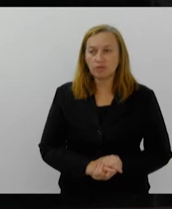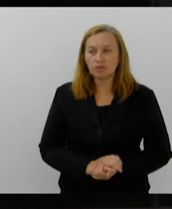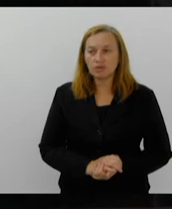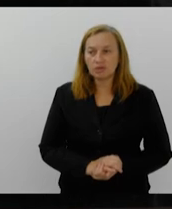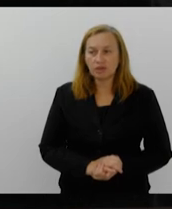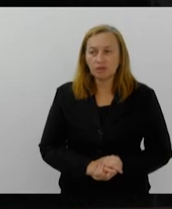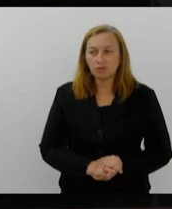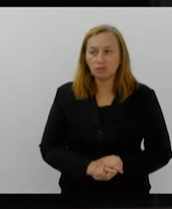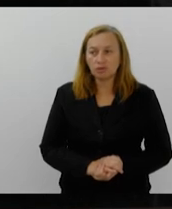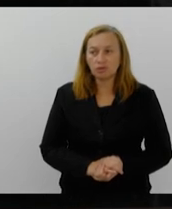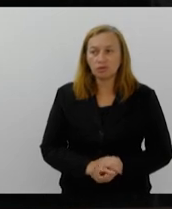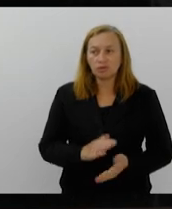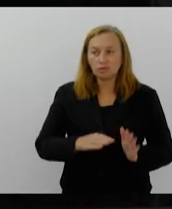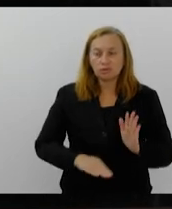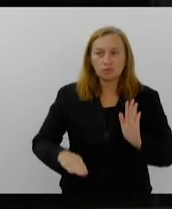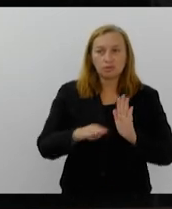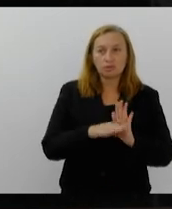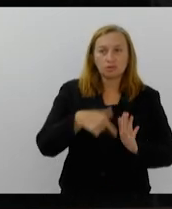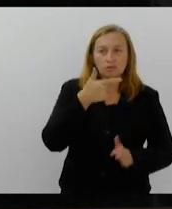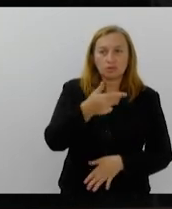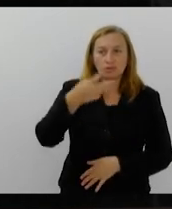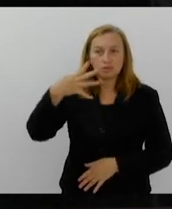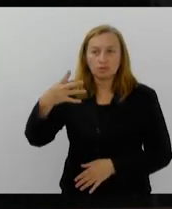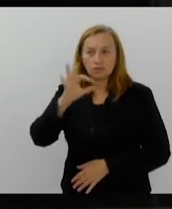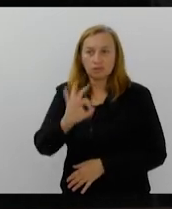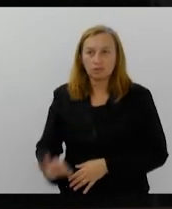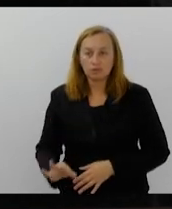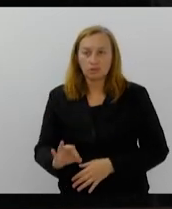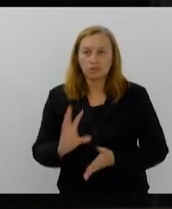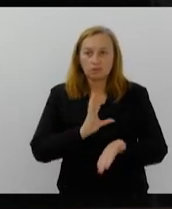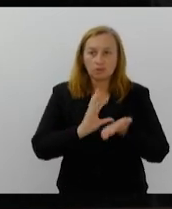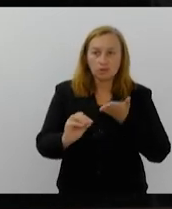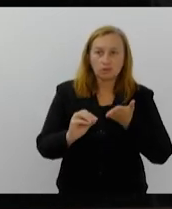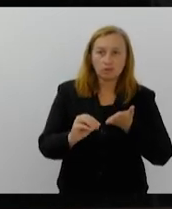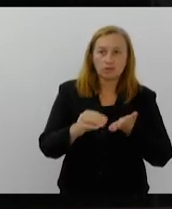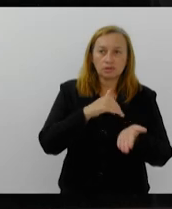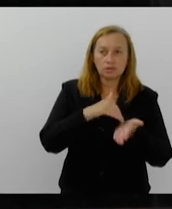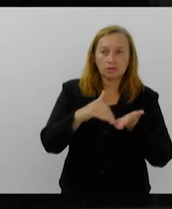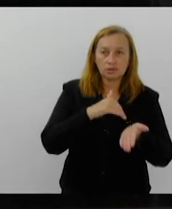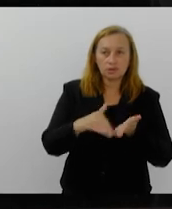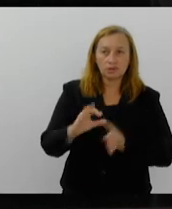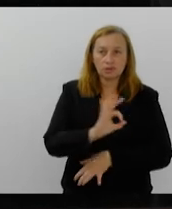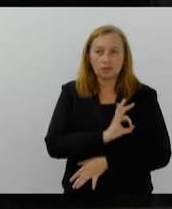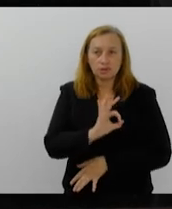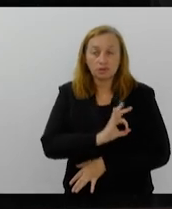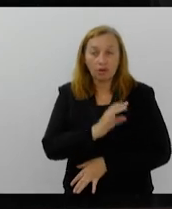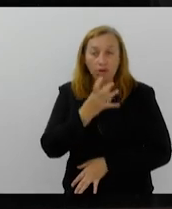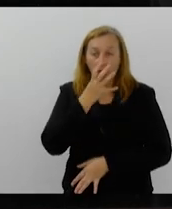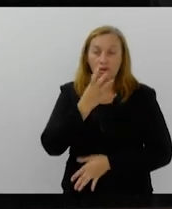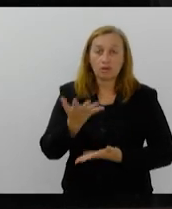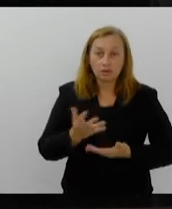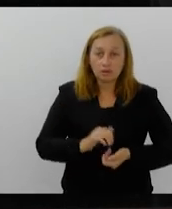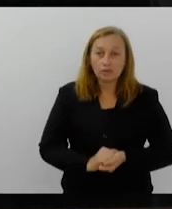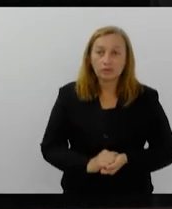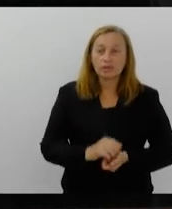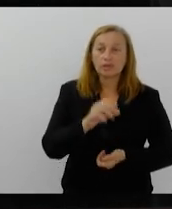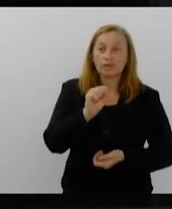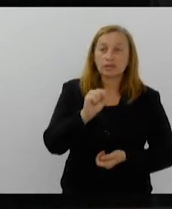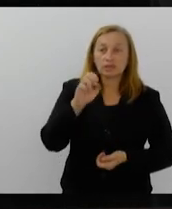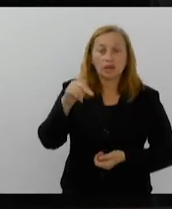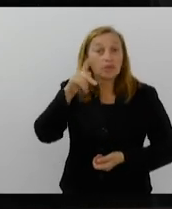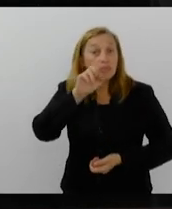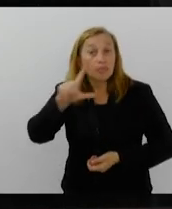de 24% da pauta da Secretaria de Polícia. E, pasmem, para a CEPOL, há